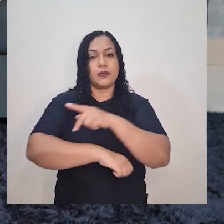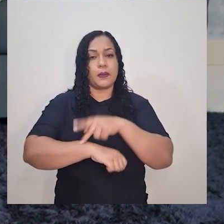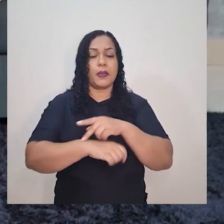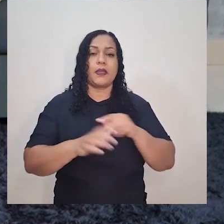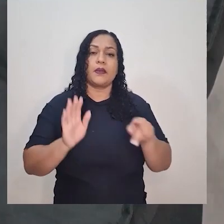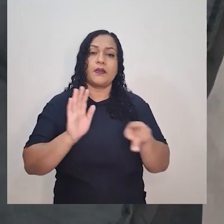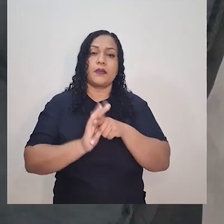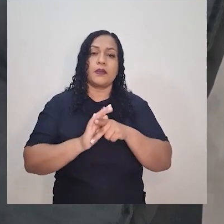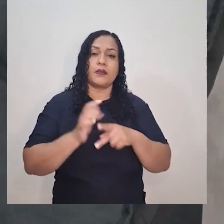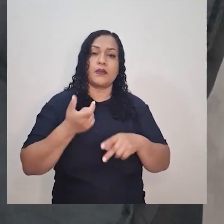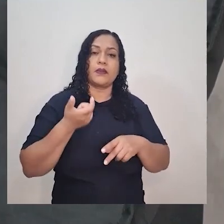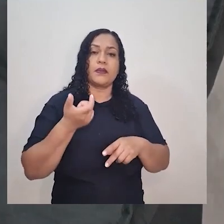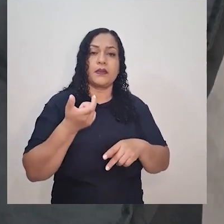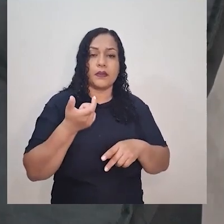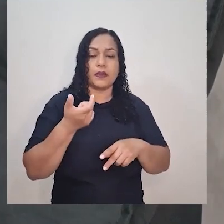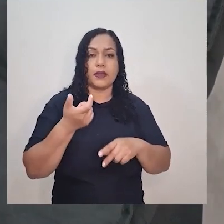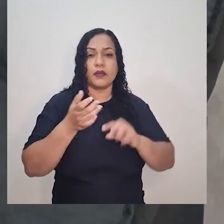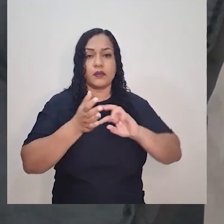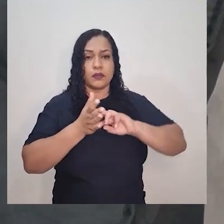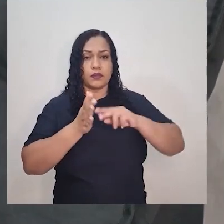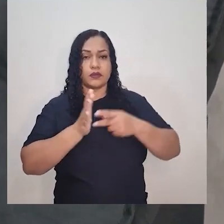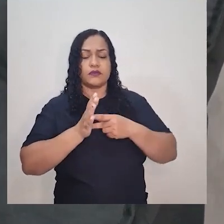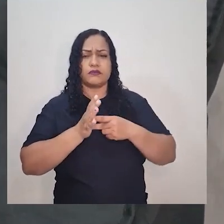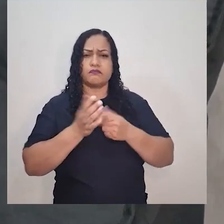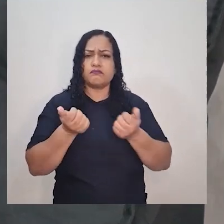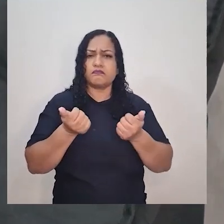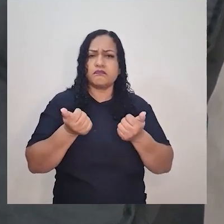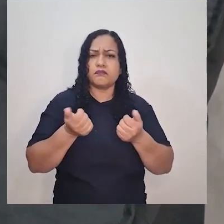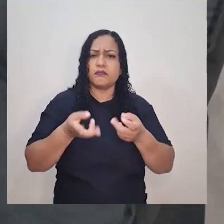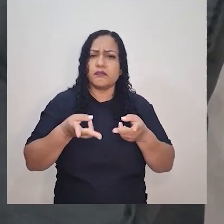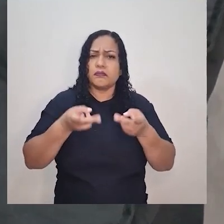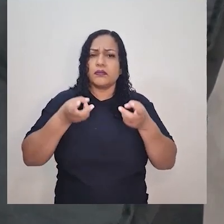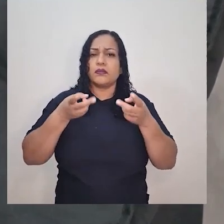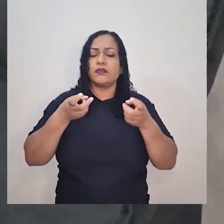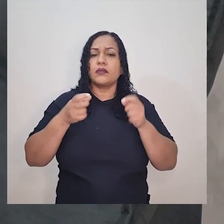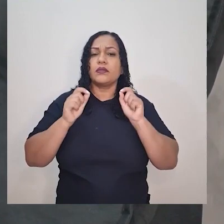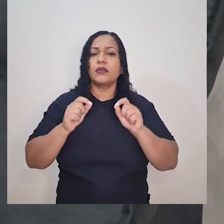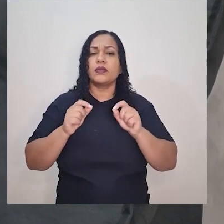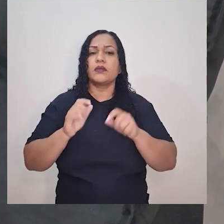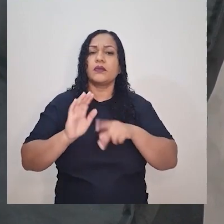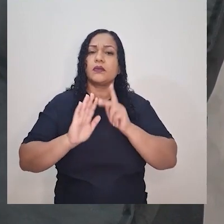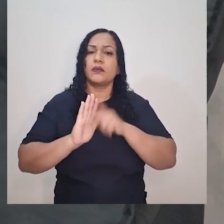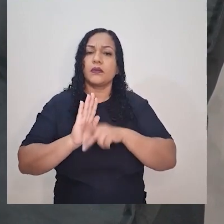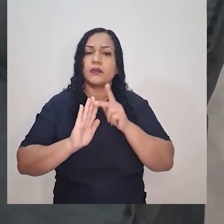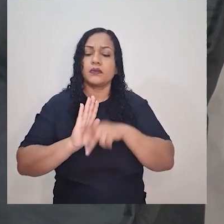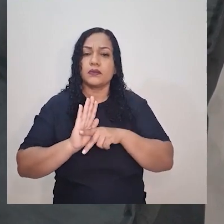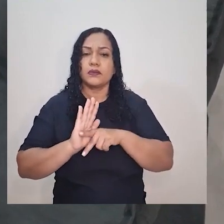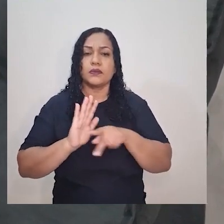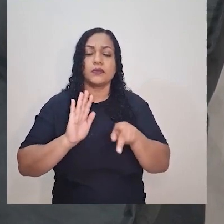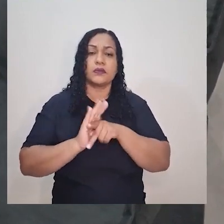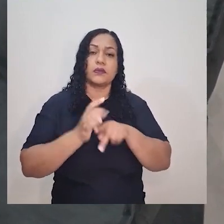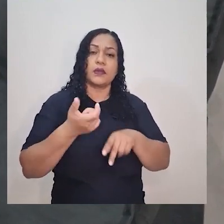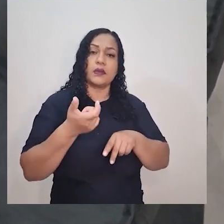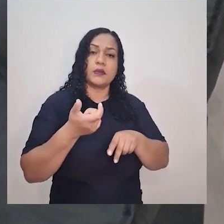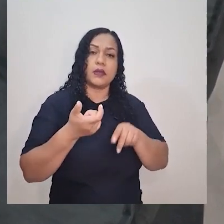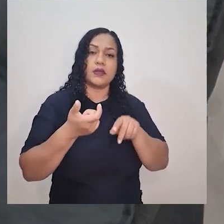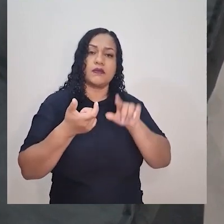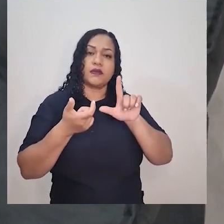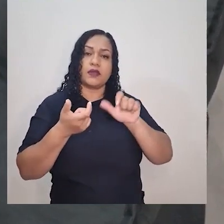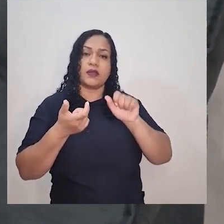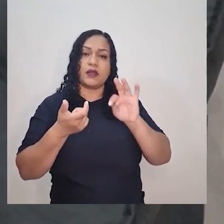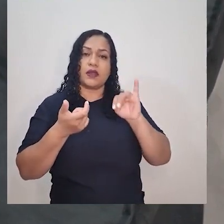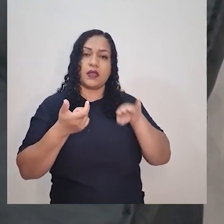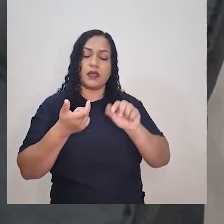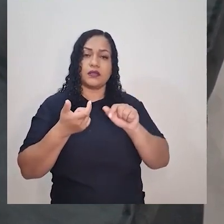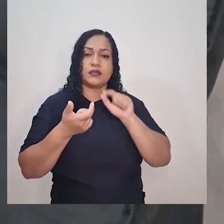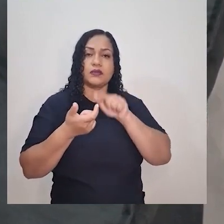da palavra. Então, se nós formos analisar o projeto em si, né, que deriva aí do latim, significa o quê? Lançar à